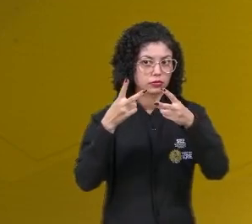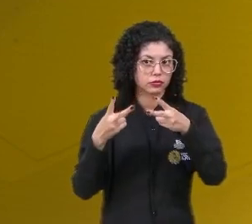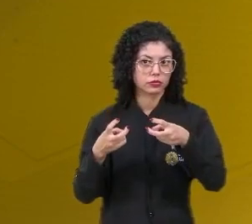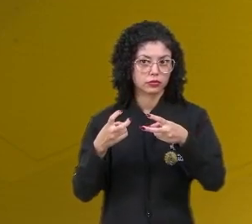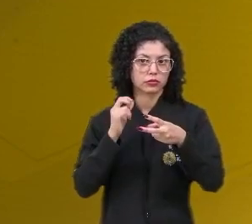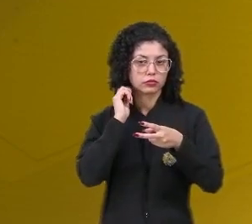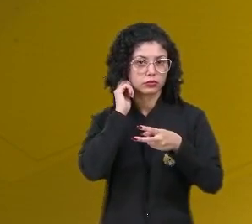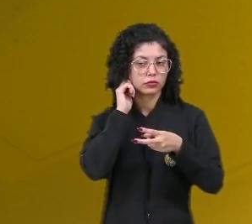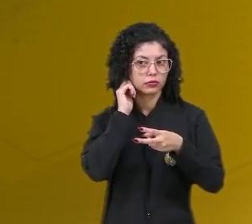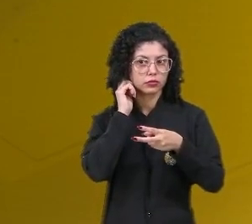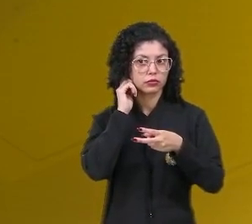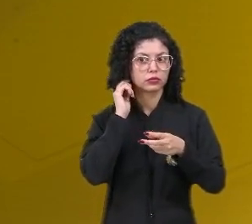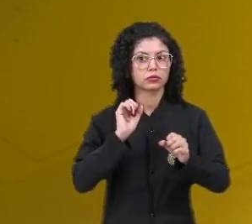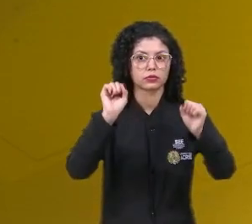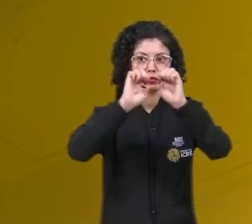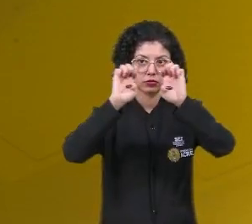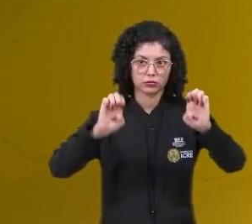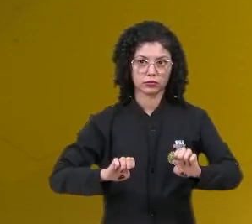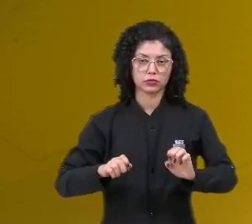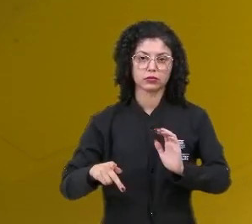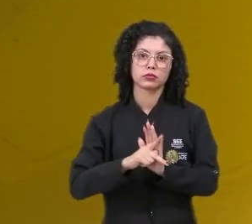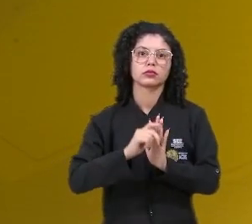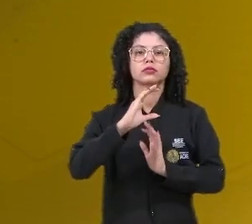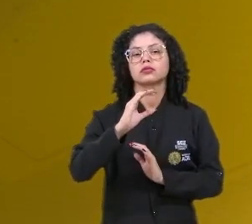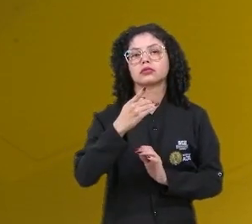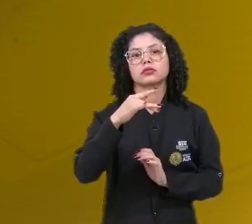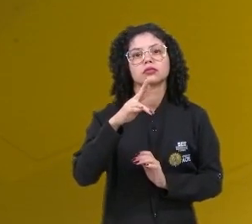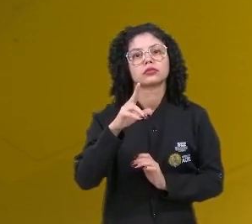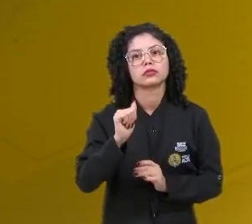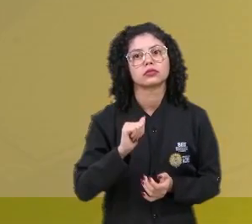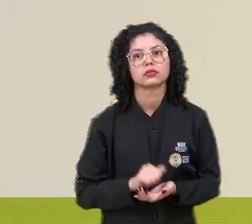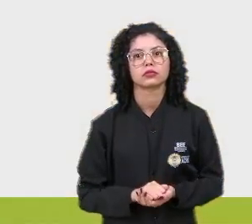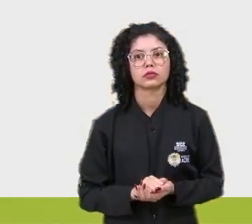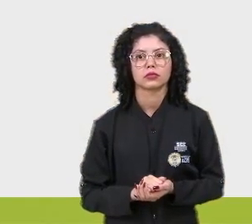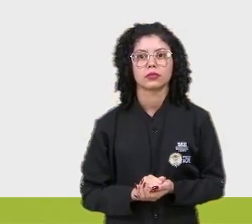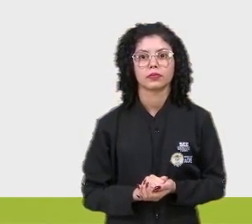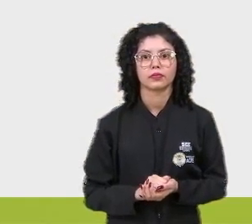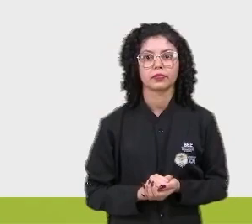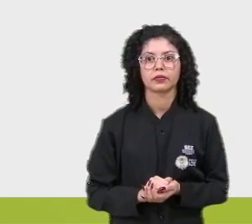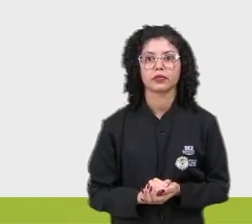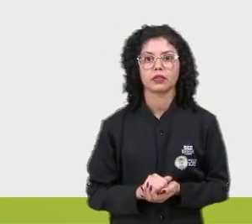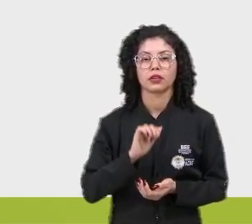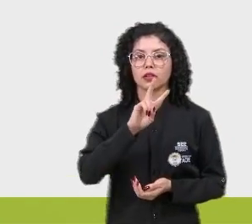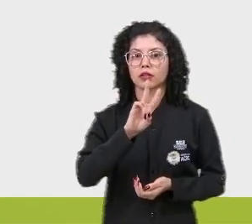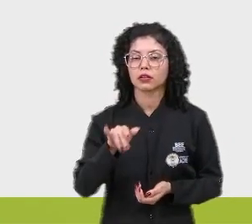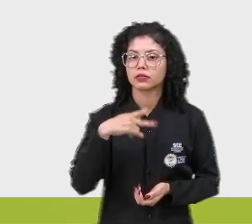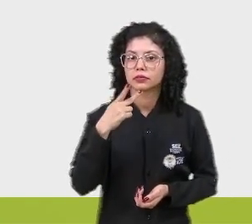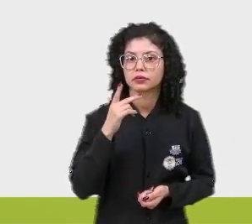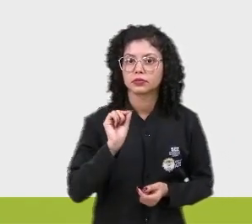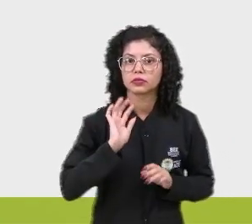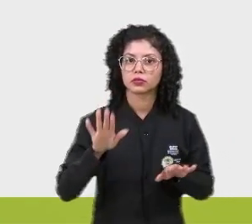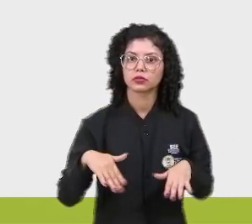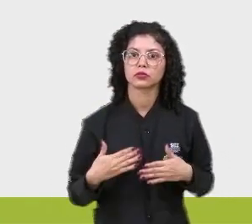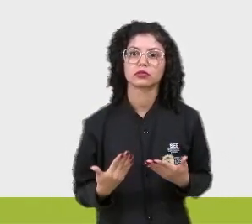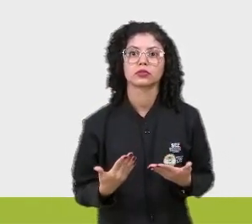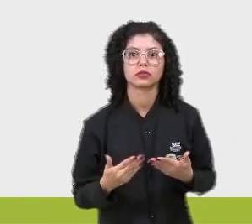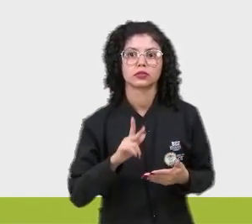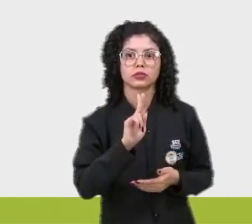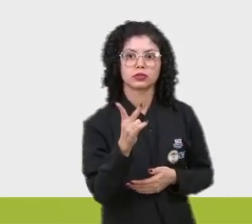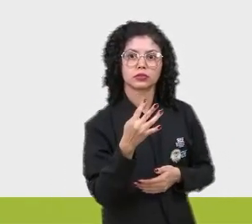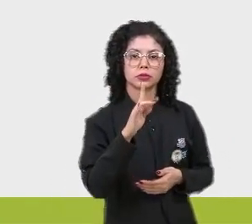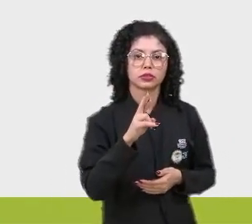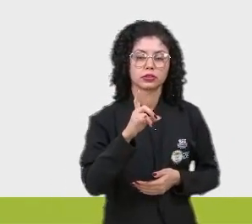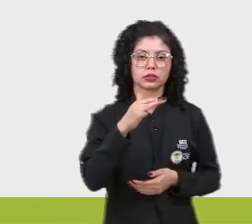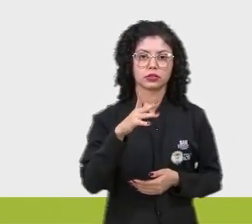observar a estrutura do composto, tá, do grafeno, e vai dizer qual é o tipo de hibridização